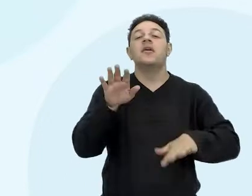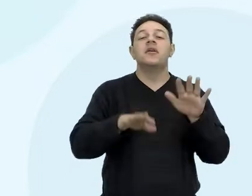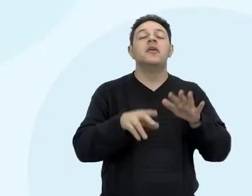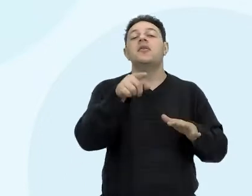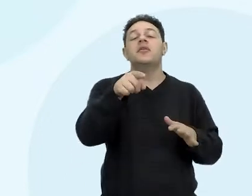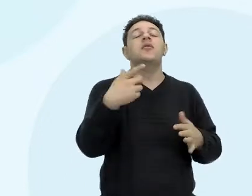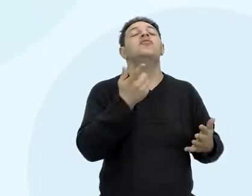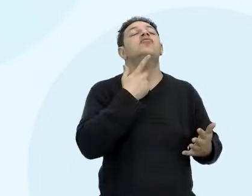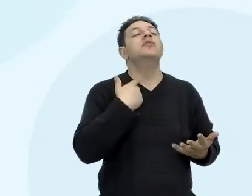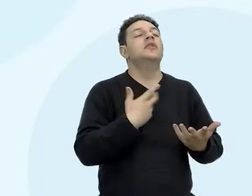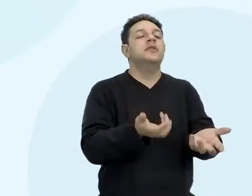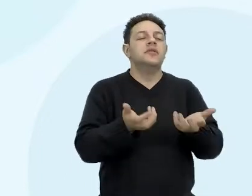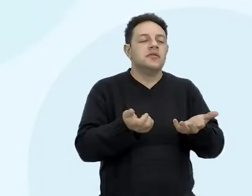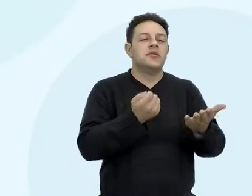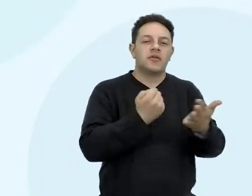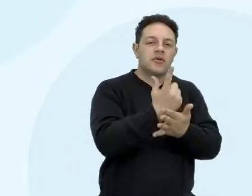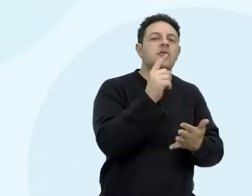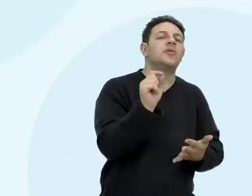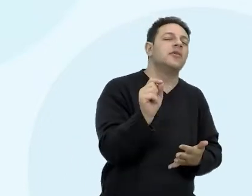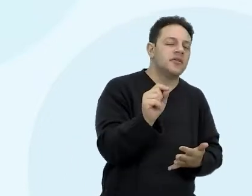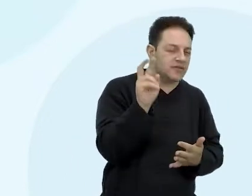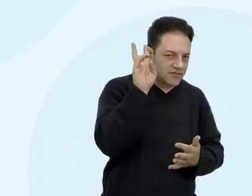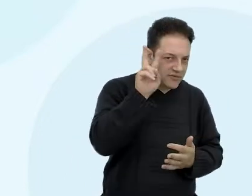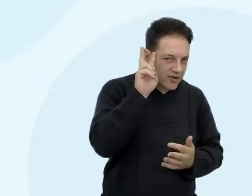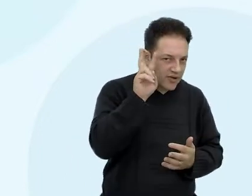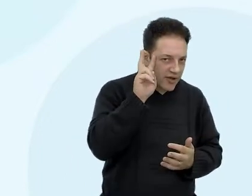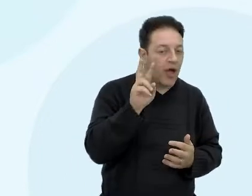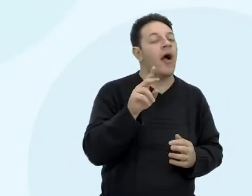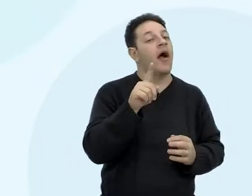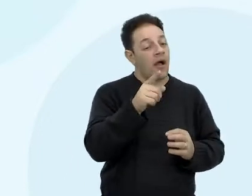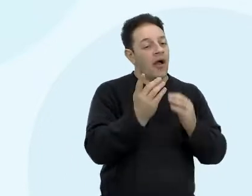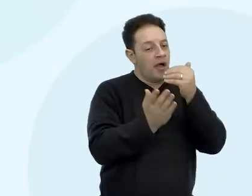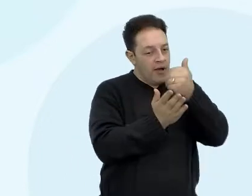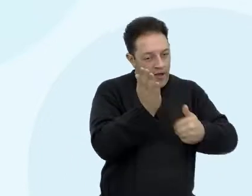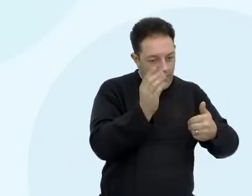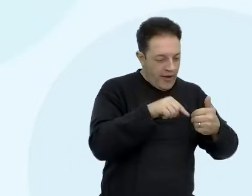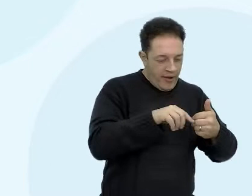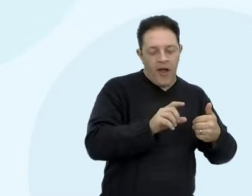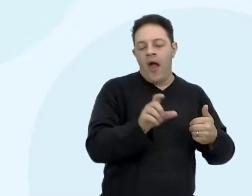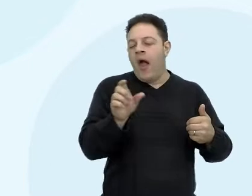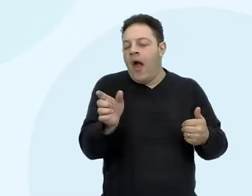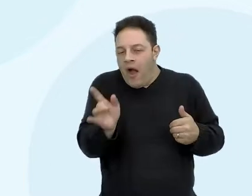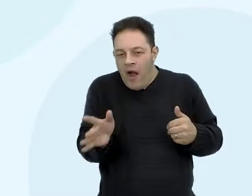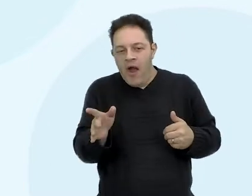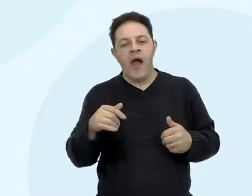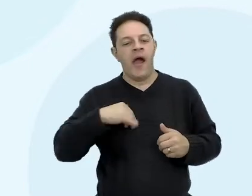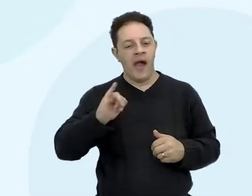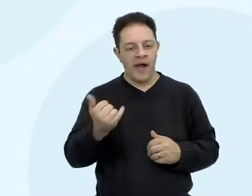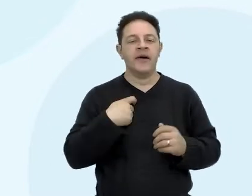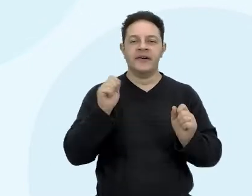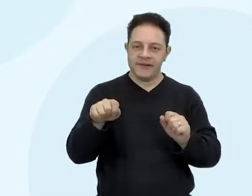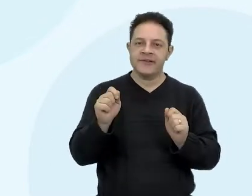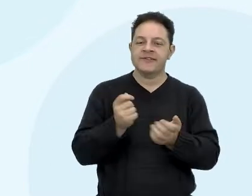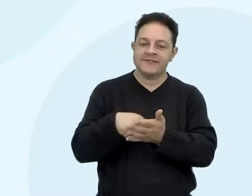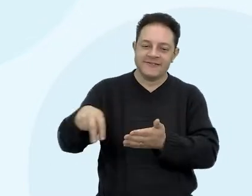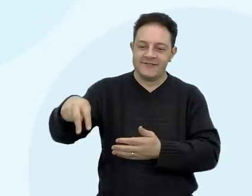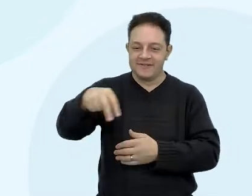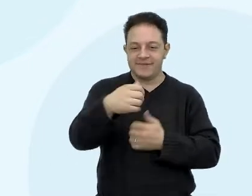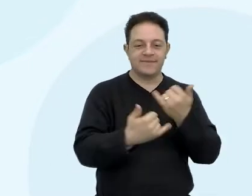o seu desejo. O que você desejou aí antes do jogo? O que desejou?